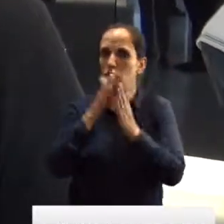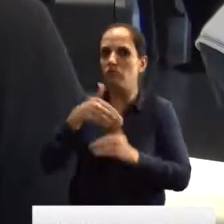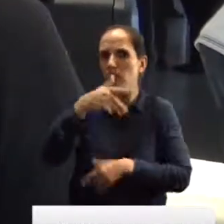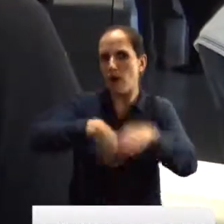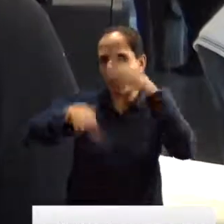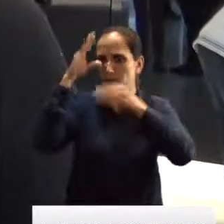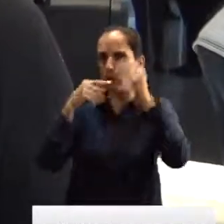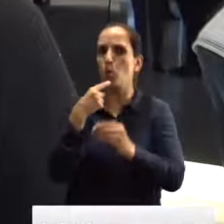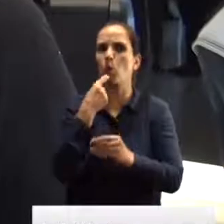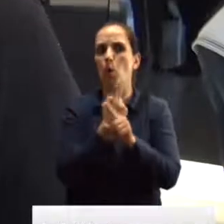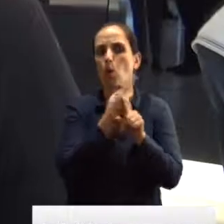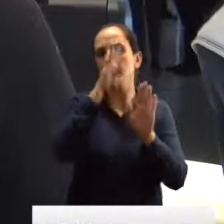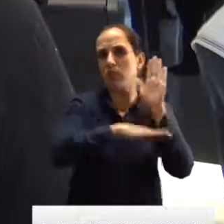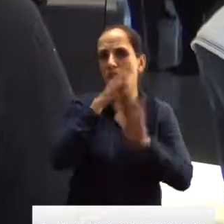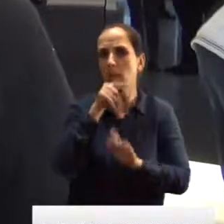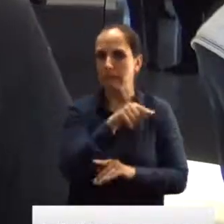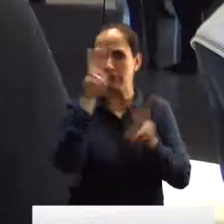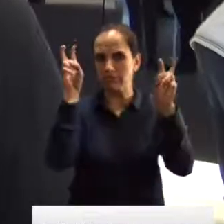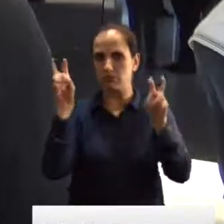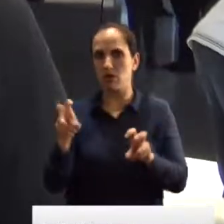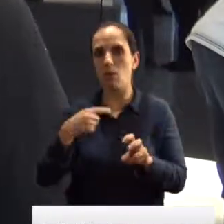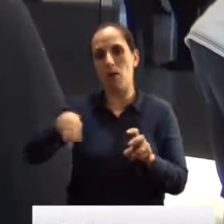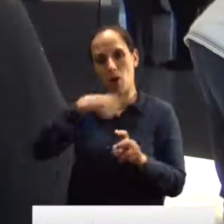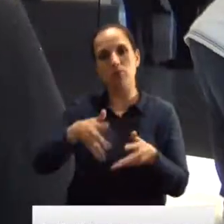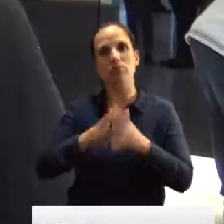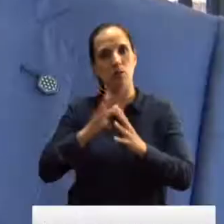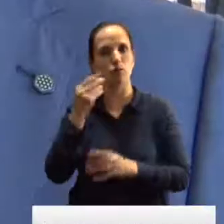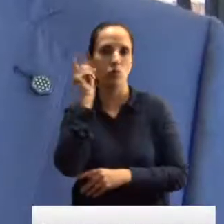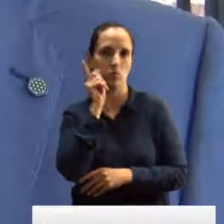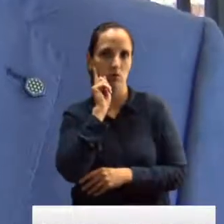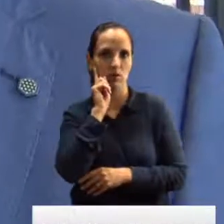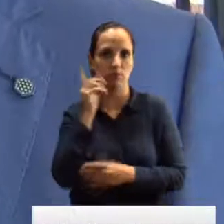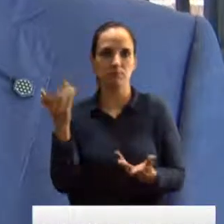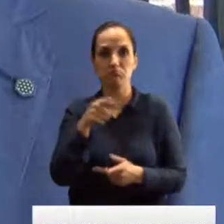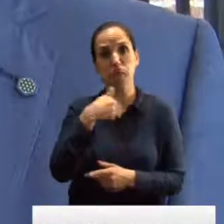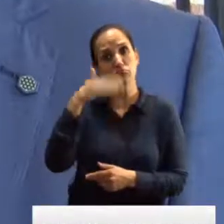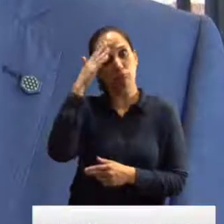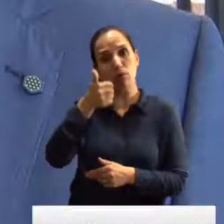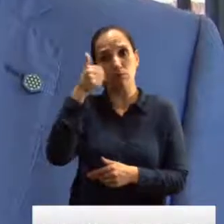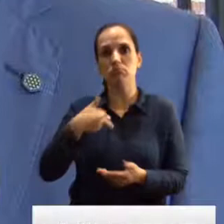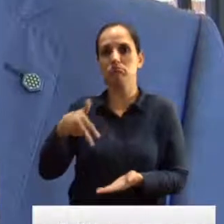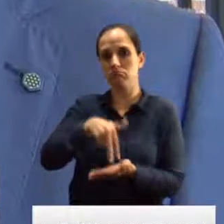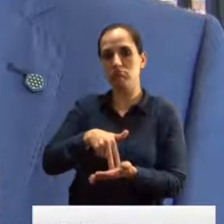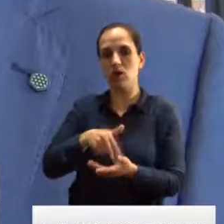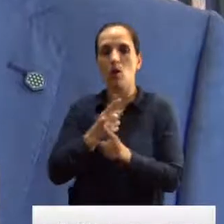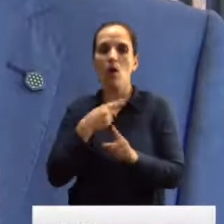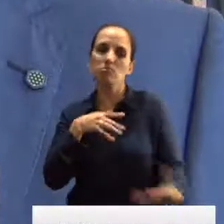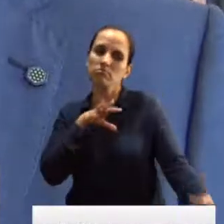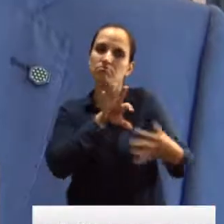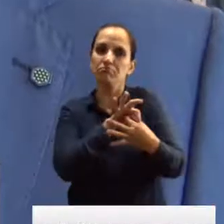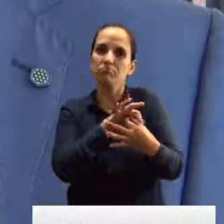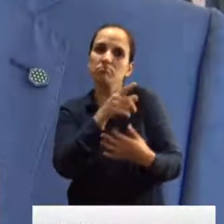muito sobre estas matérias, o que para nós sindicato é um aspecto muito importante. Entendi que por bem também estar aqui hoje para me associar a este